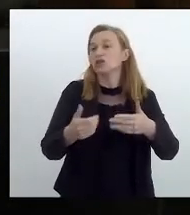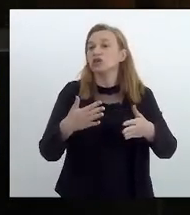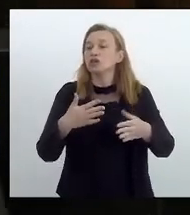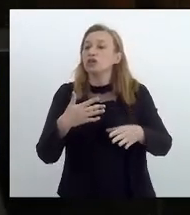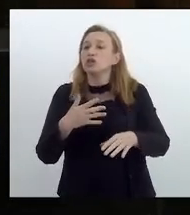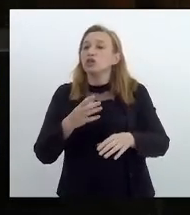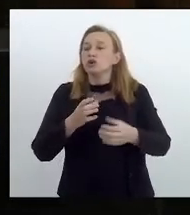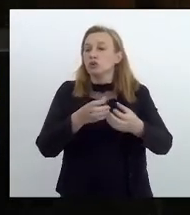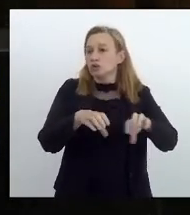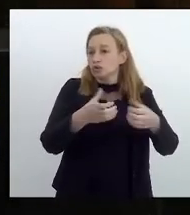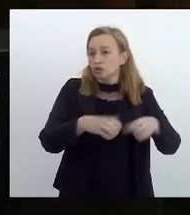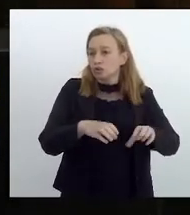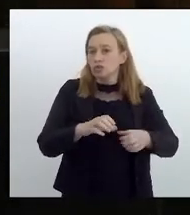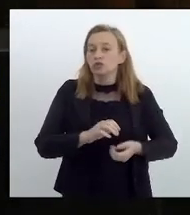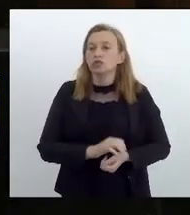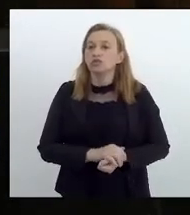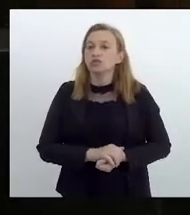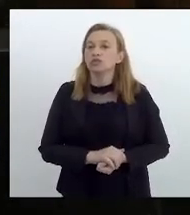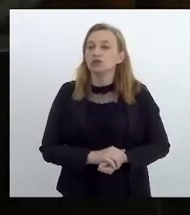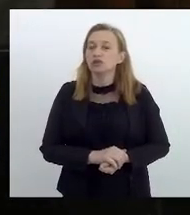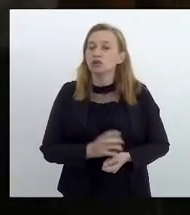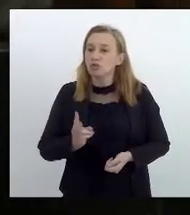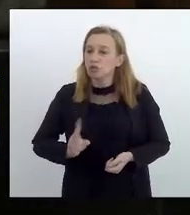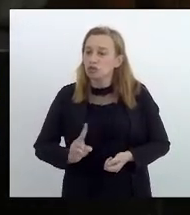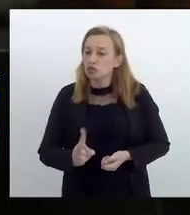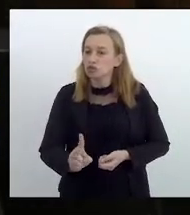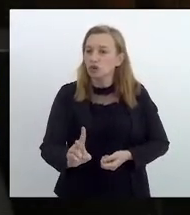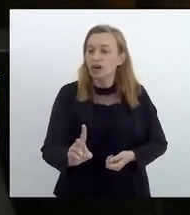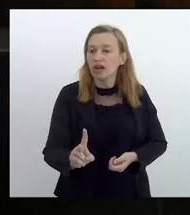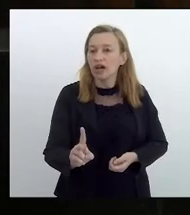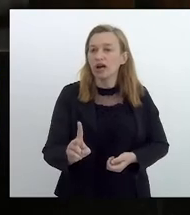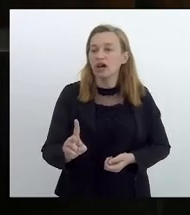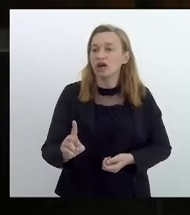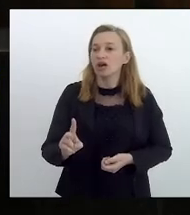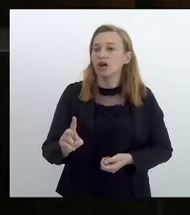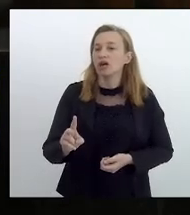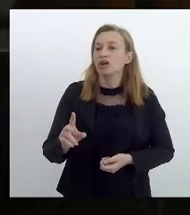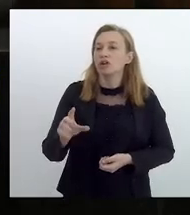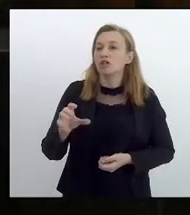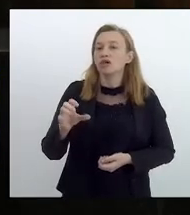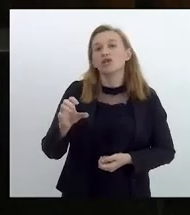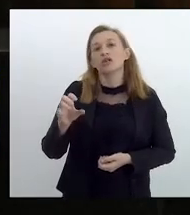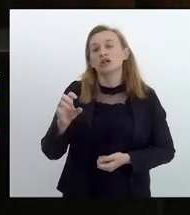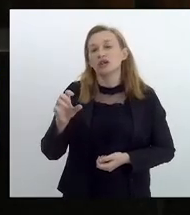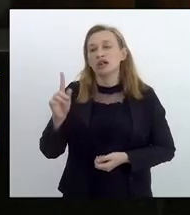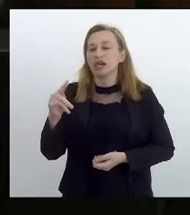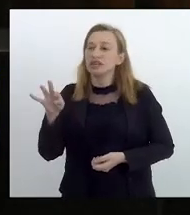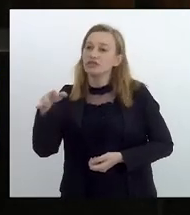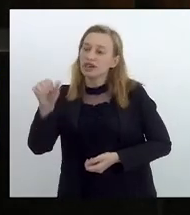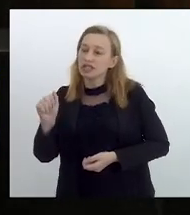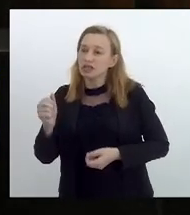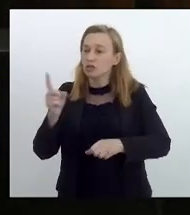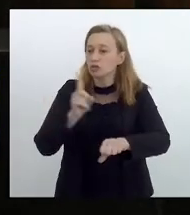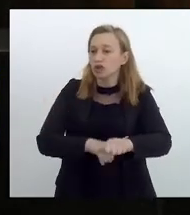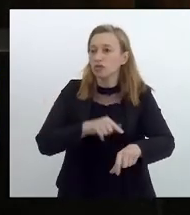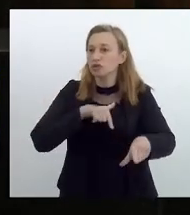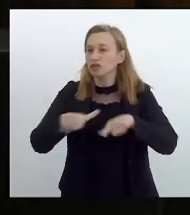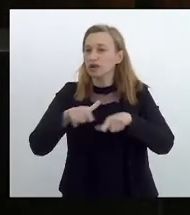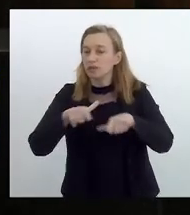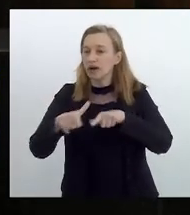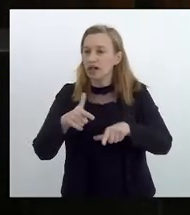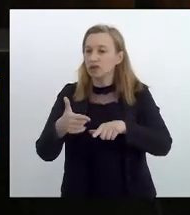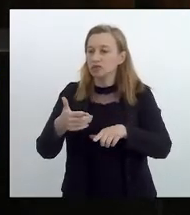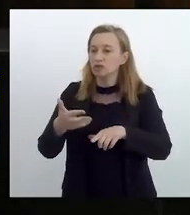público conservará o percentual de gratificação por tempo de serviço do cargo anteriormente